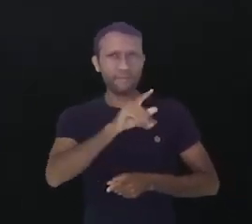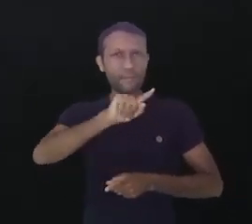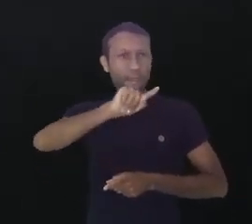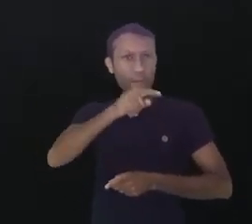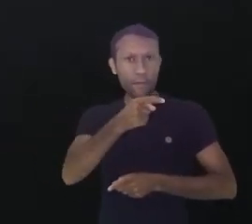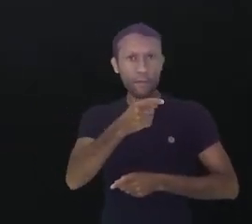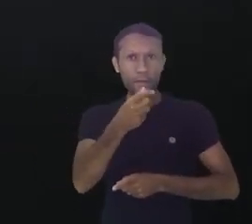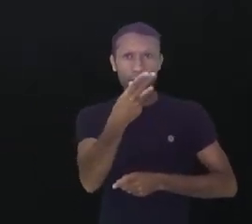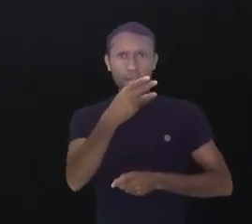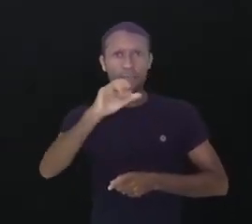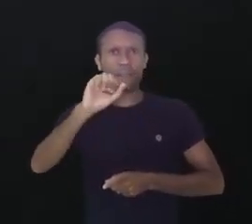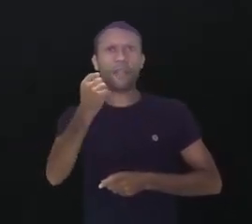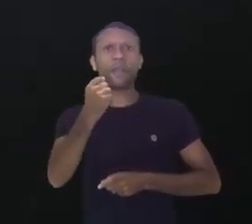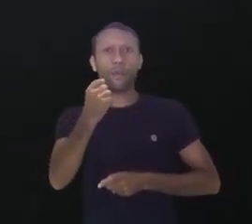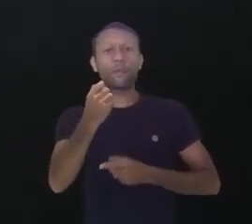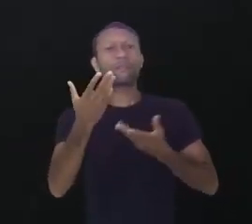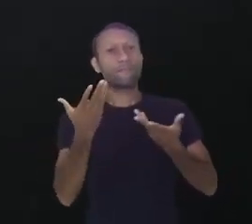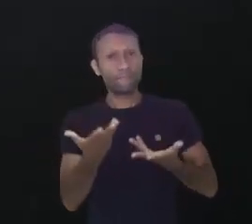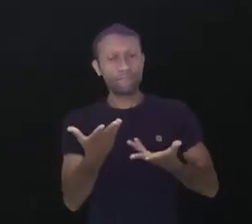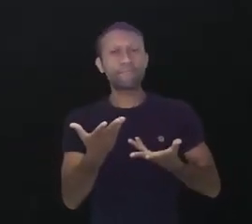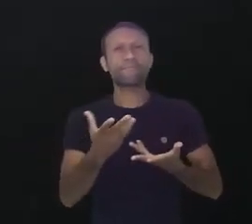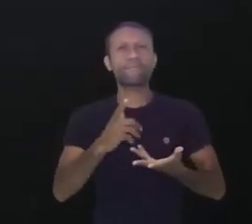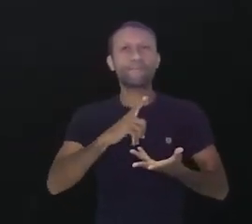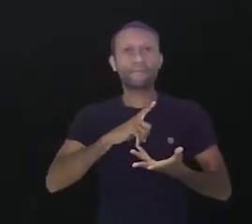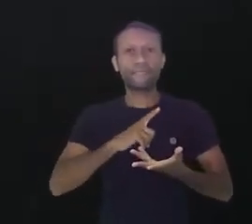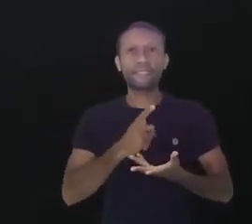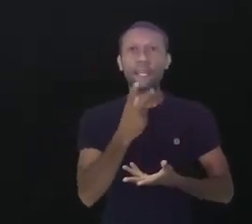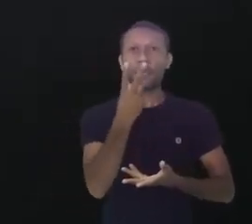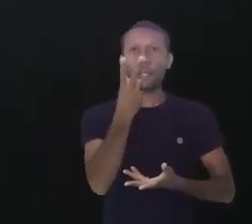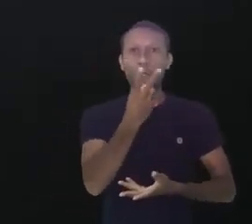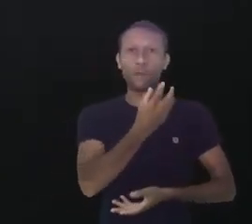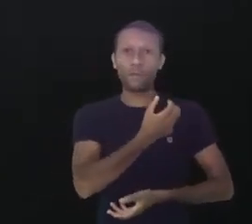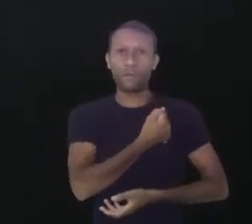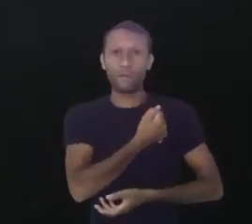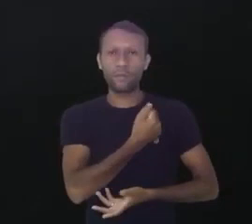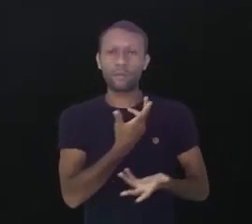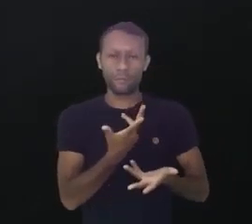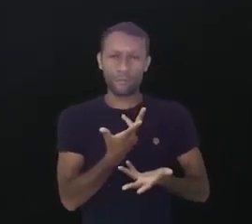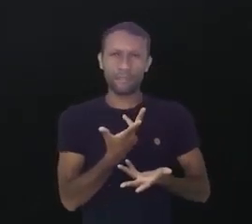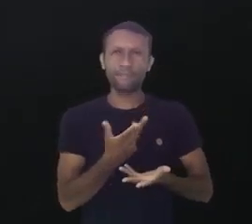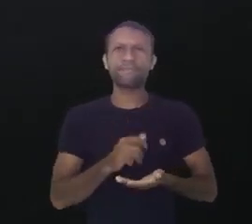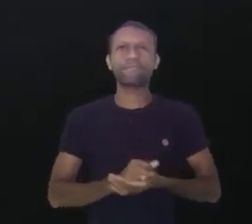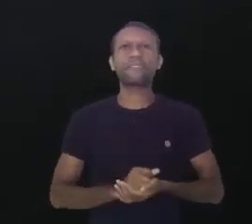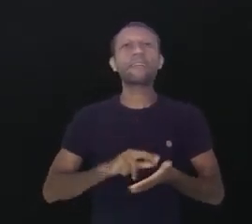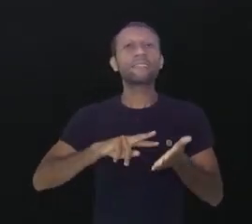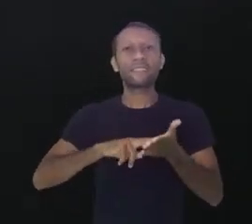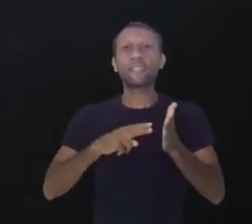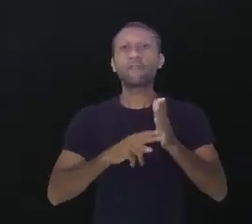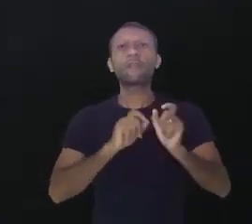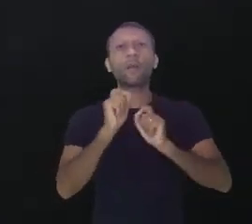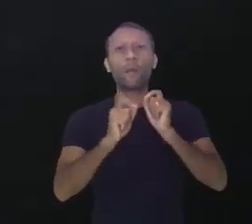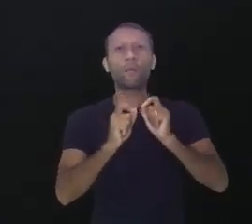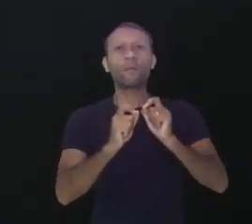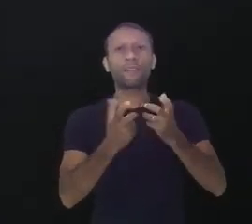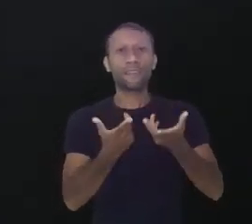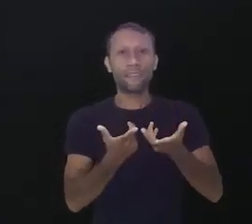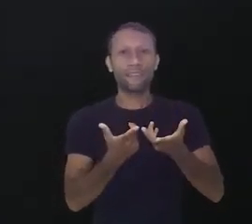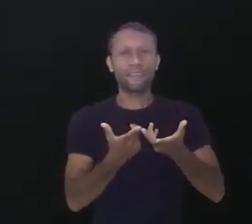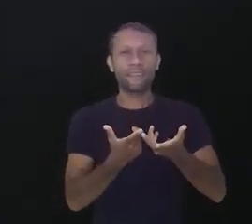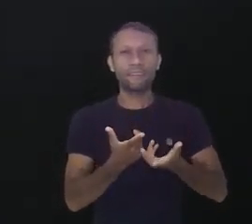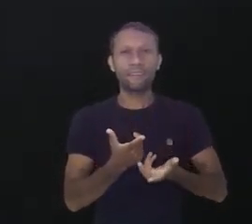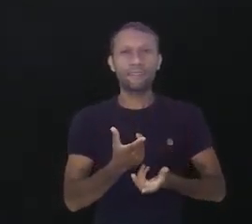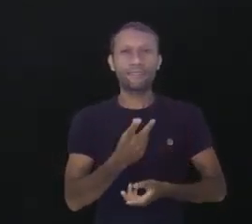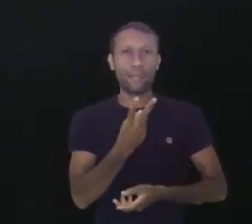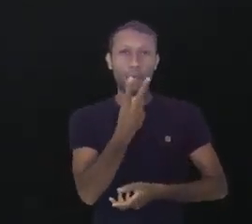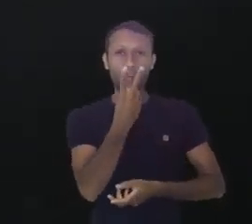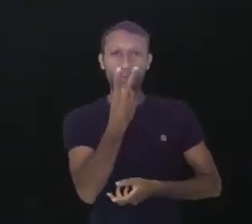parte decimal. E esse 38 ele é formado por dois algarismos. Automaticamente esse 38